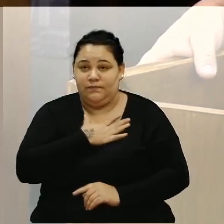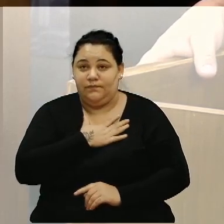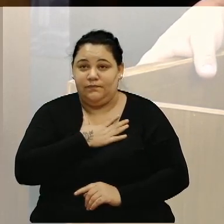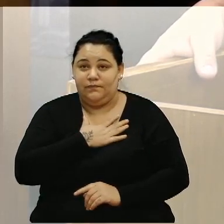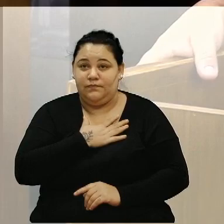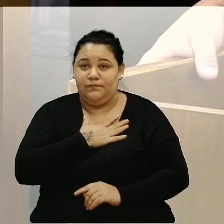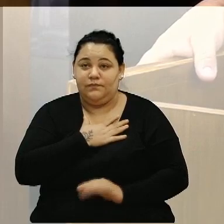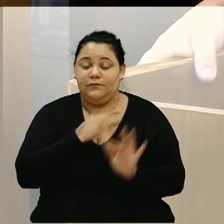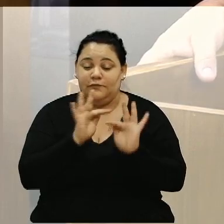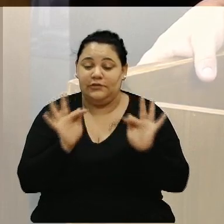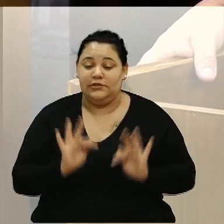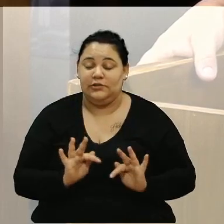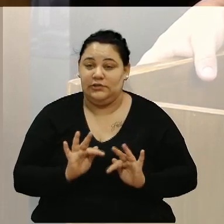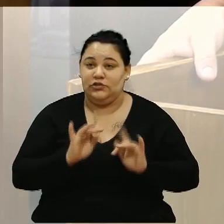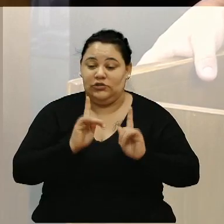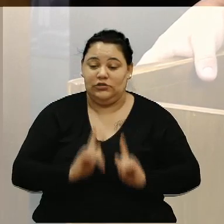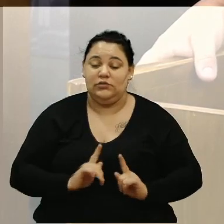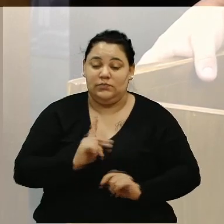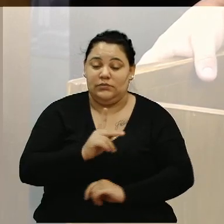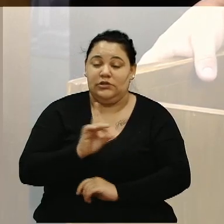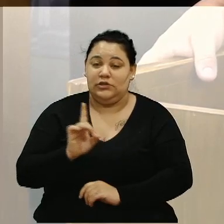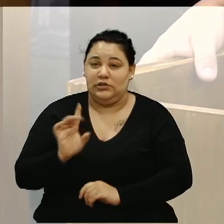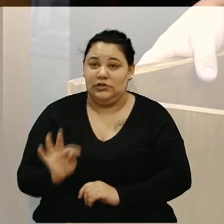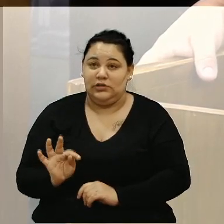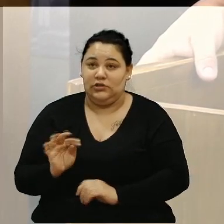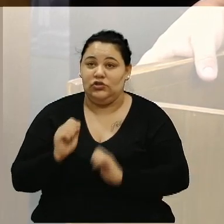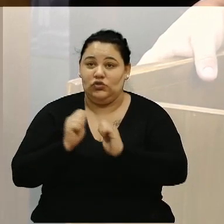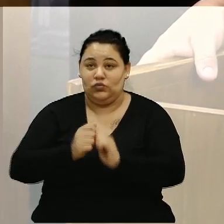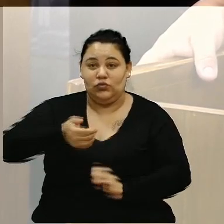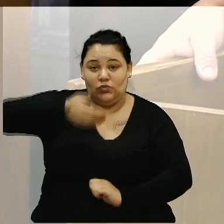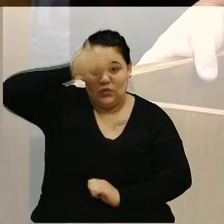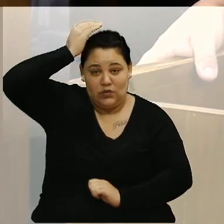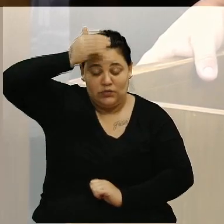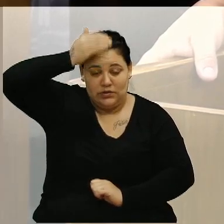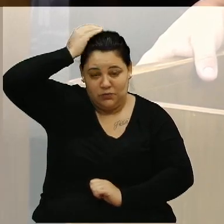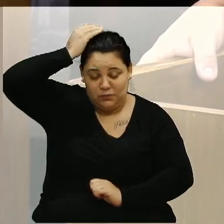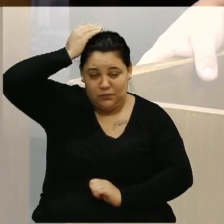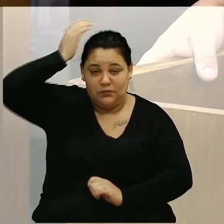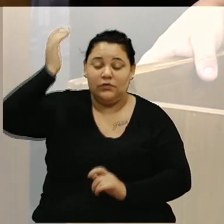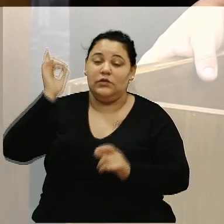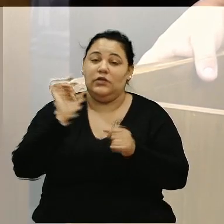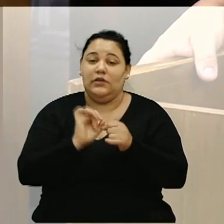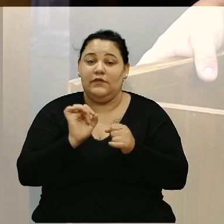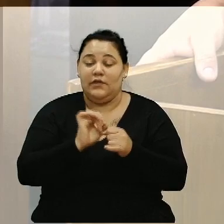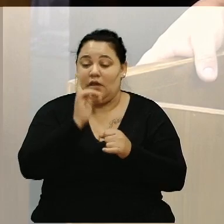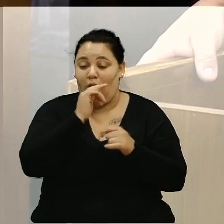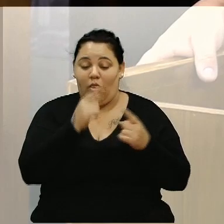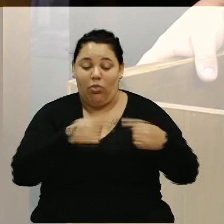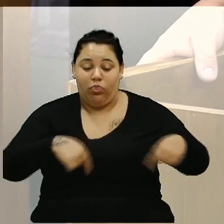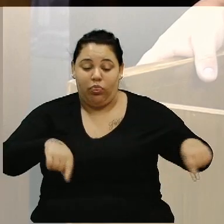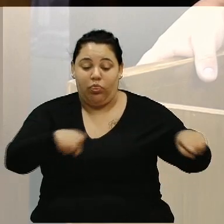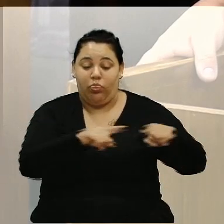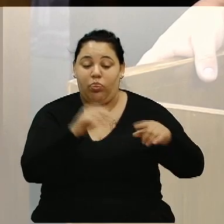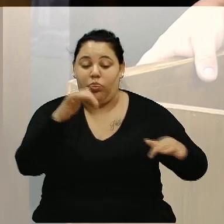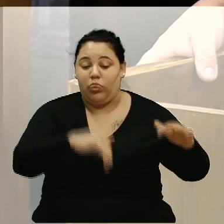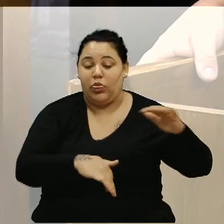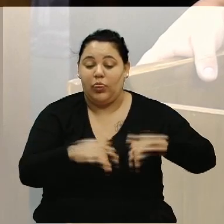do PDT, através do prefeito Alceu Barbosa Velho, que implantou esses piscinões em Caxias do Sul.